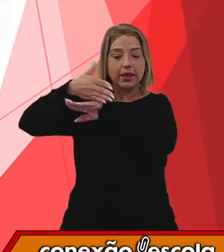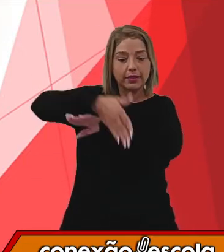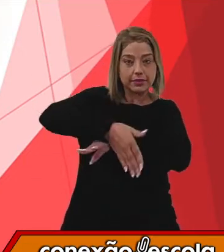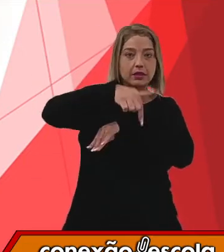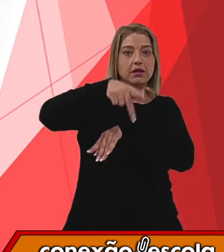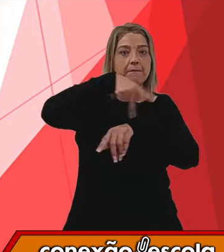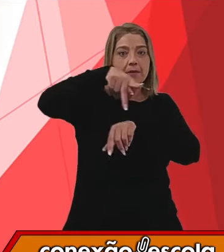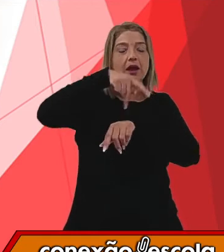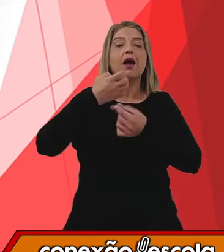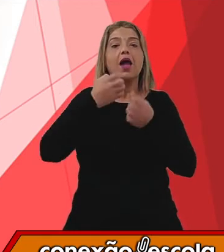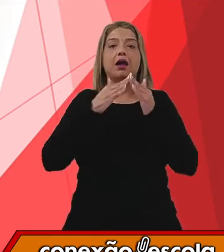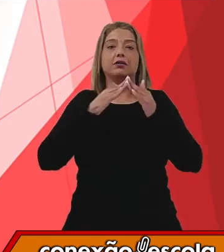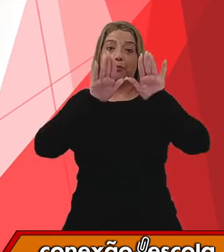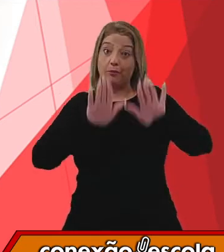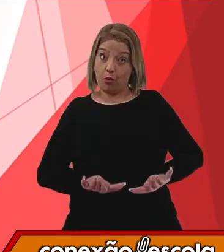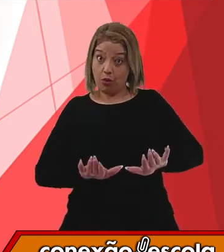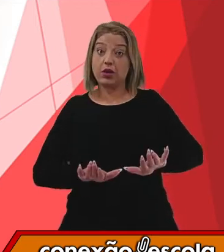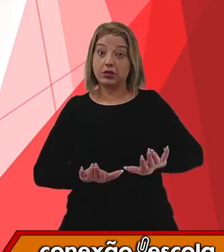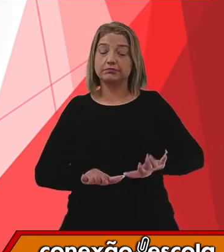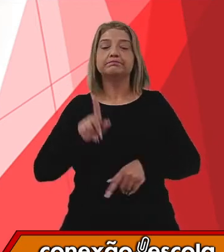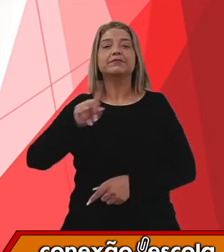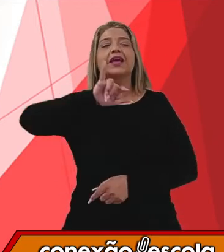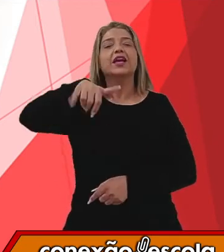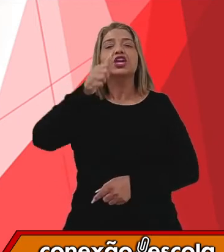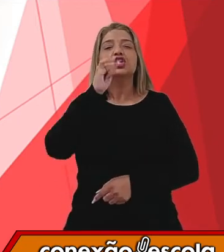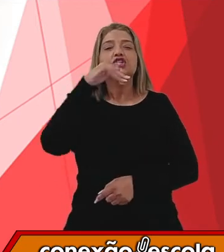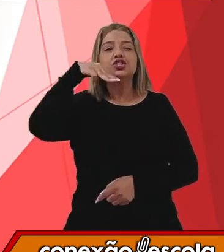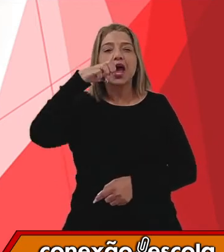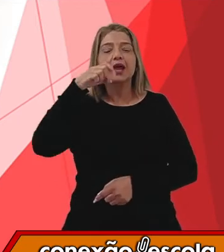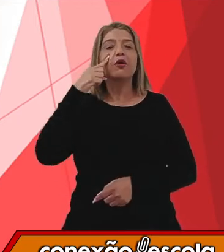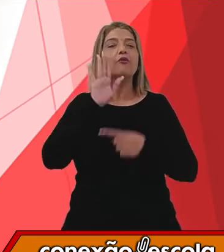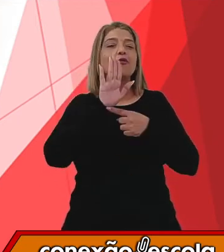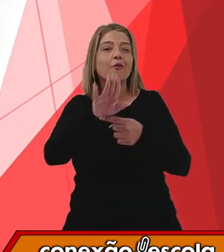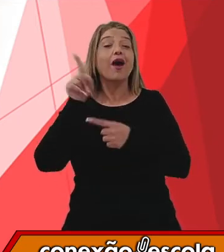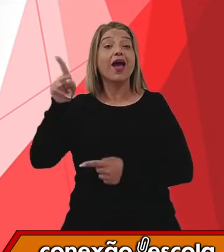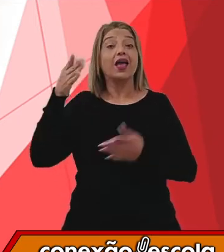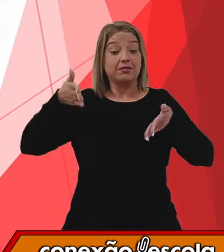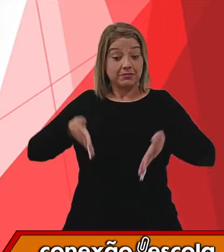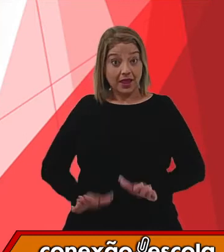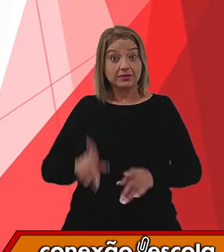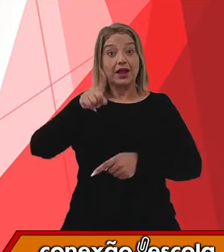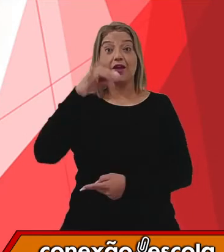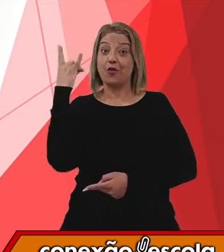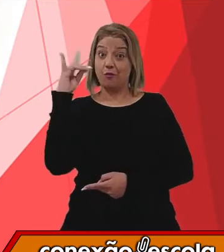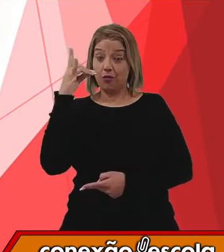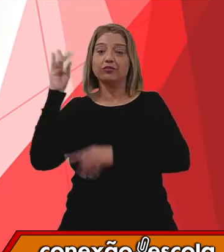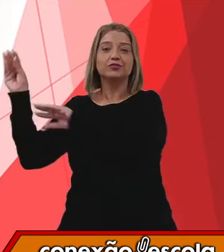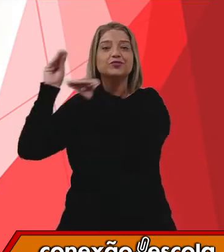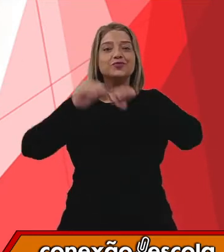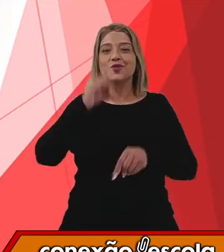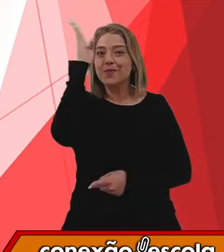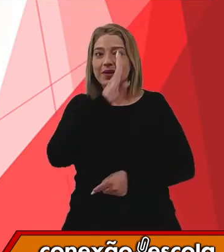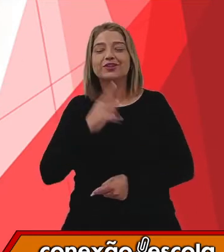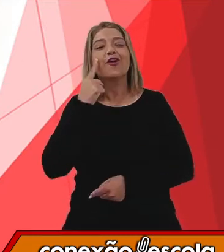de morar nele. Esse é o Jaime. Ele nasceu na Bolívia, porém imigrou para o Brasil.